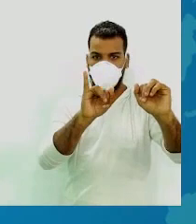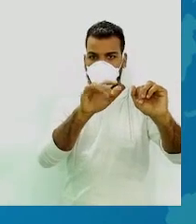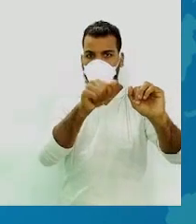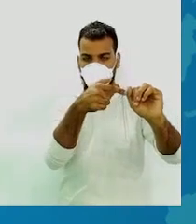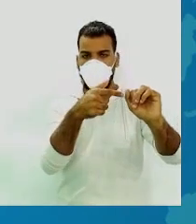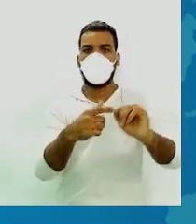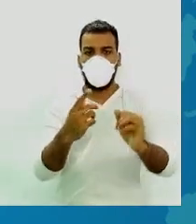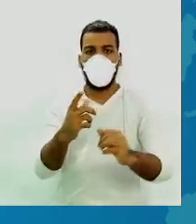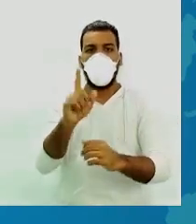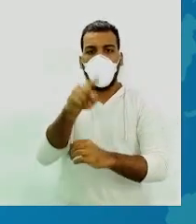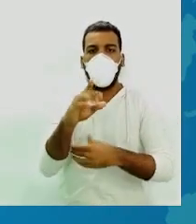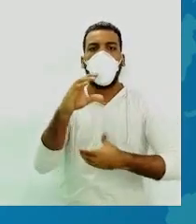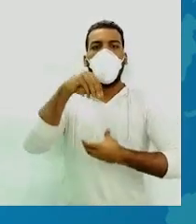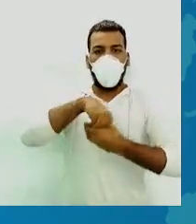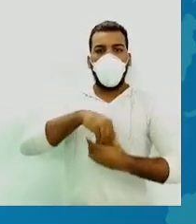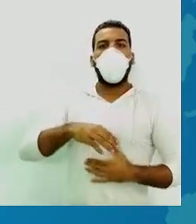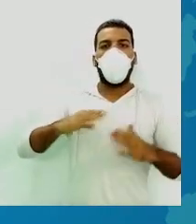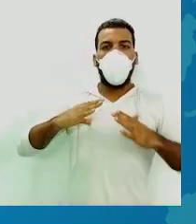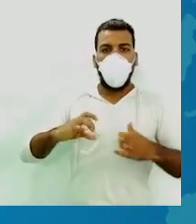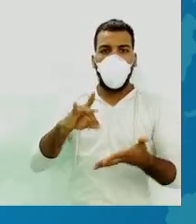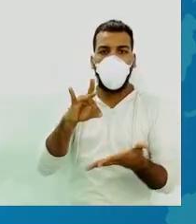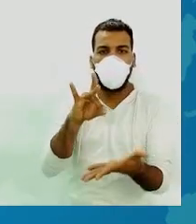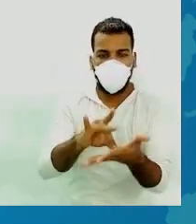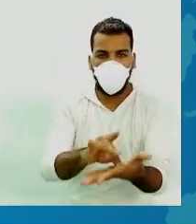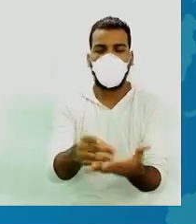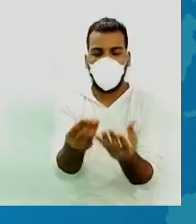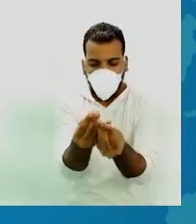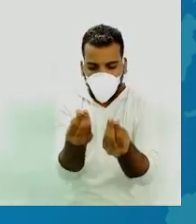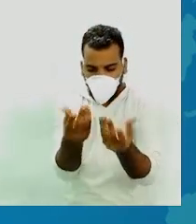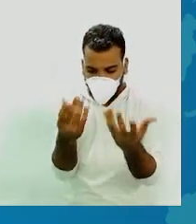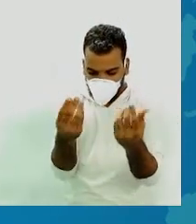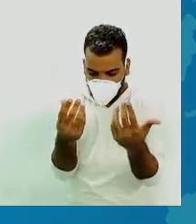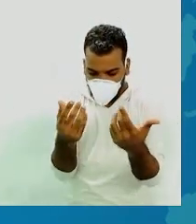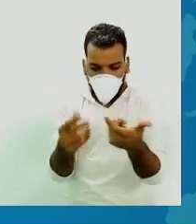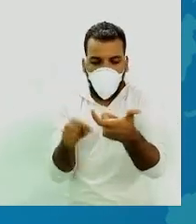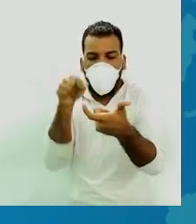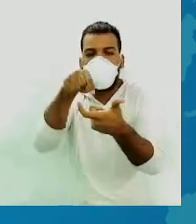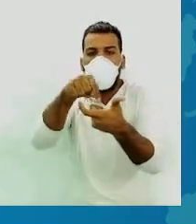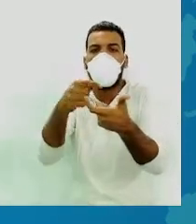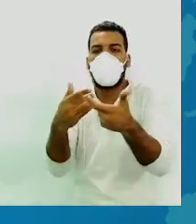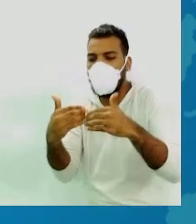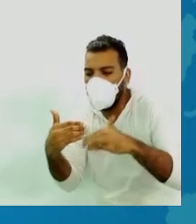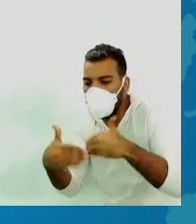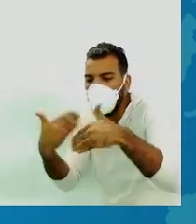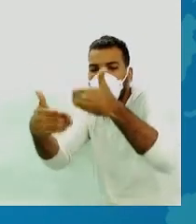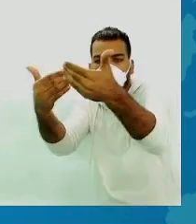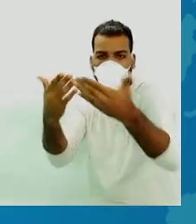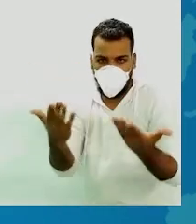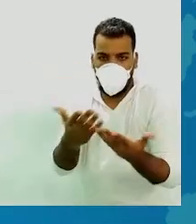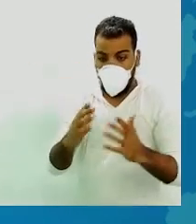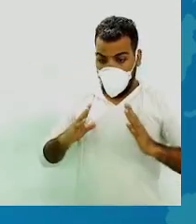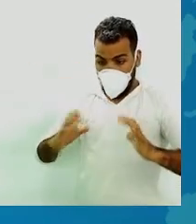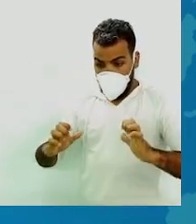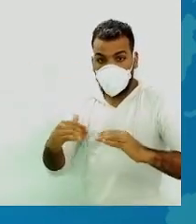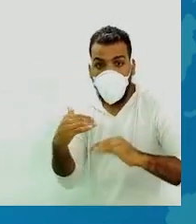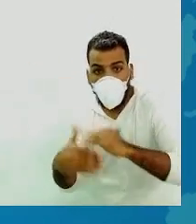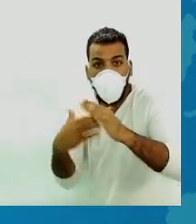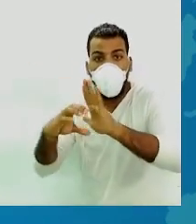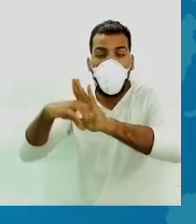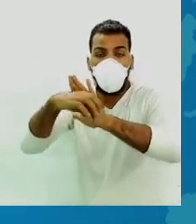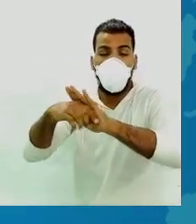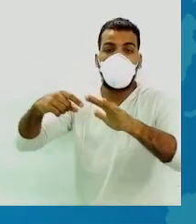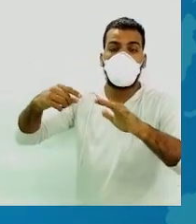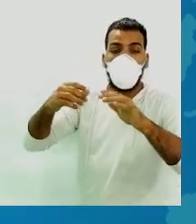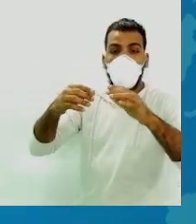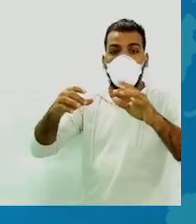sua essência, a ética na sua formação, a ética no seu conceito